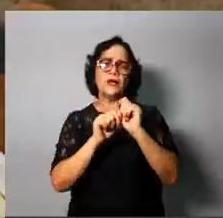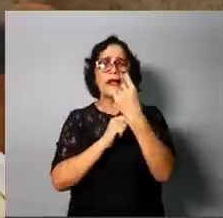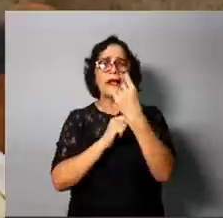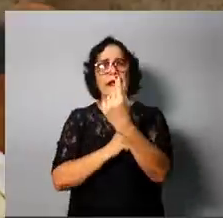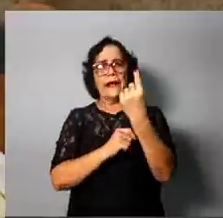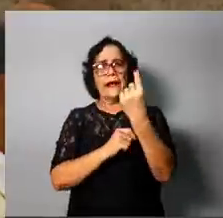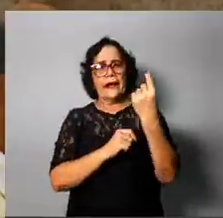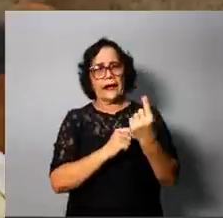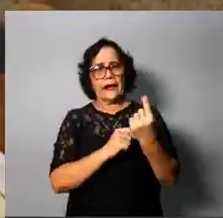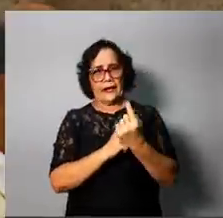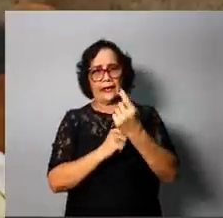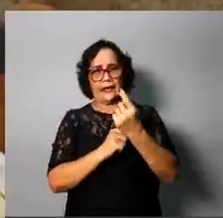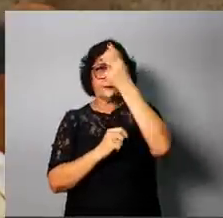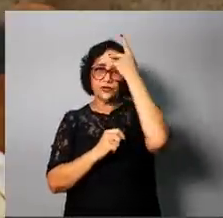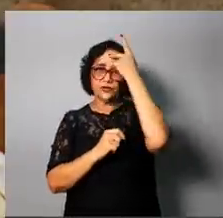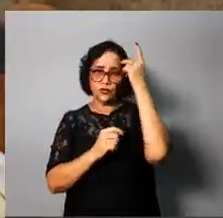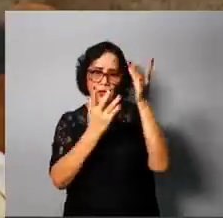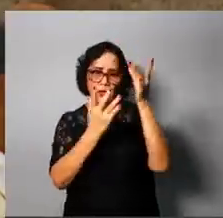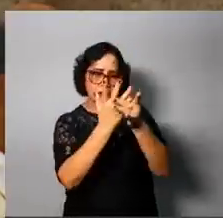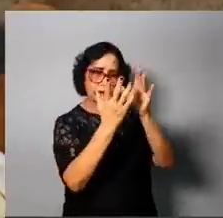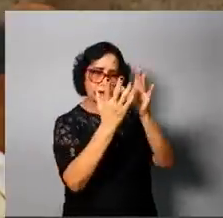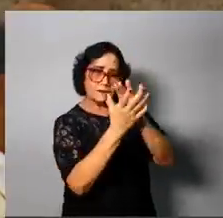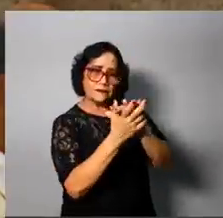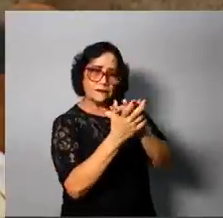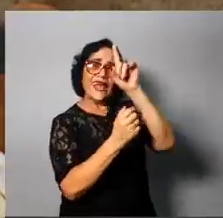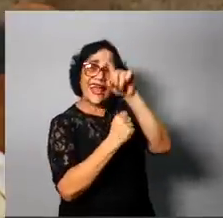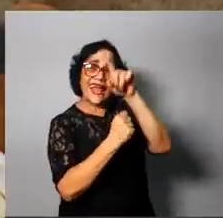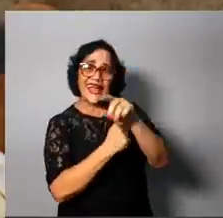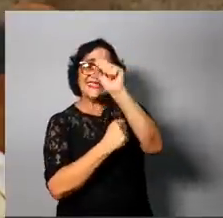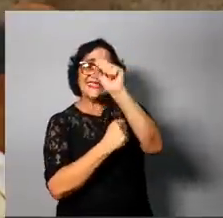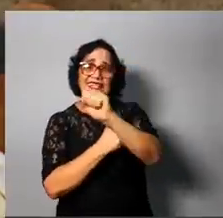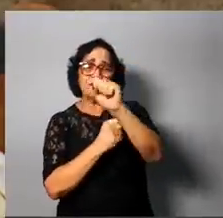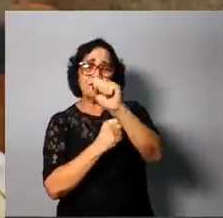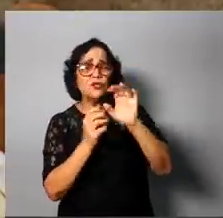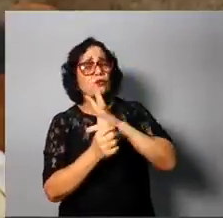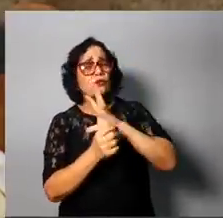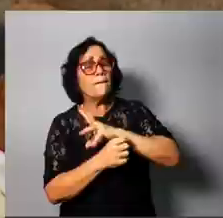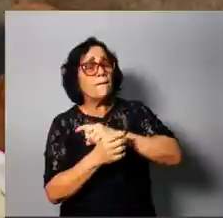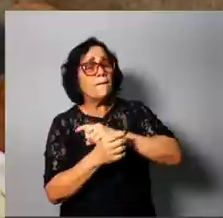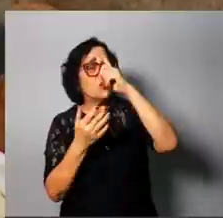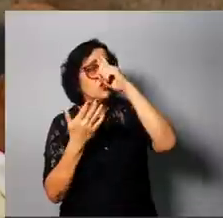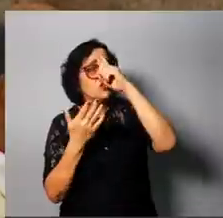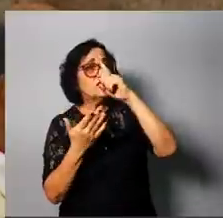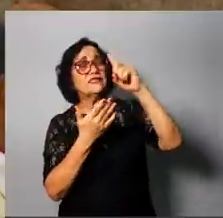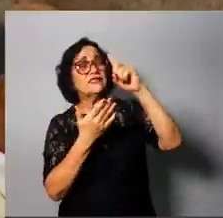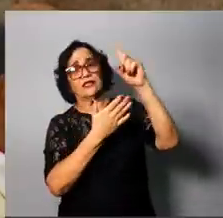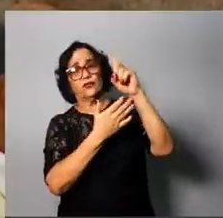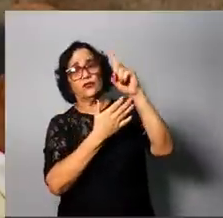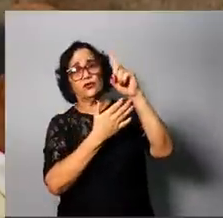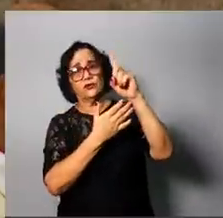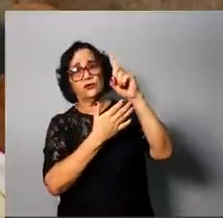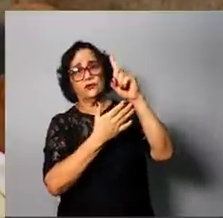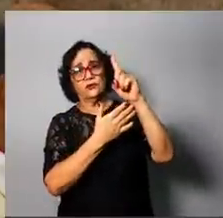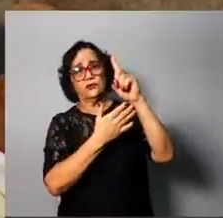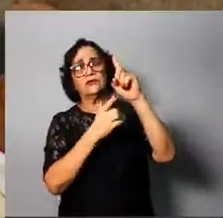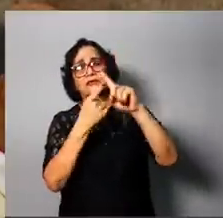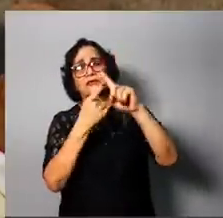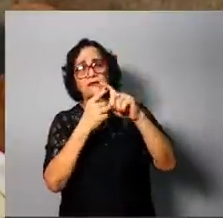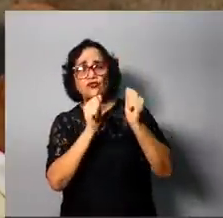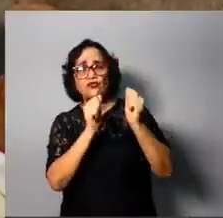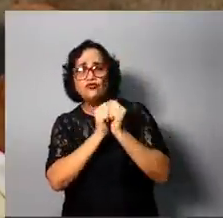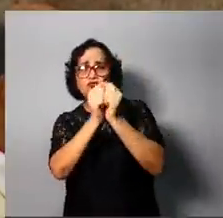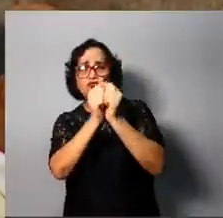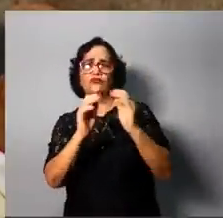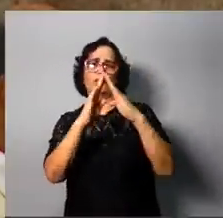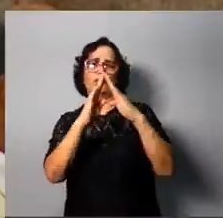casal é sacramento do amor de Cristo para a sua Igreja. E